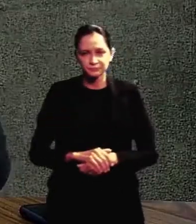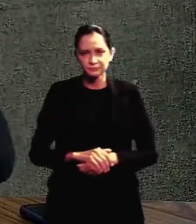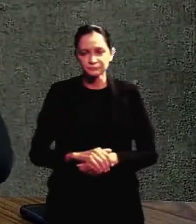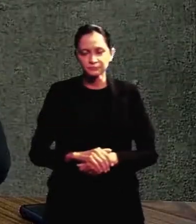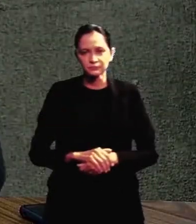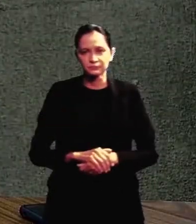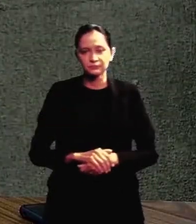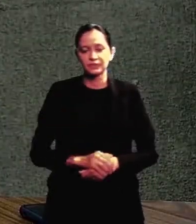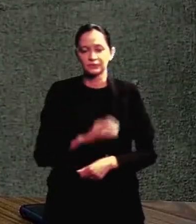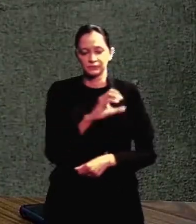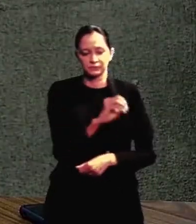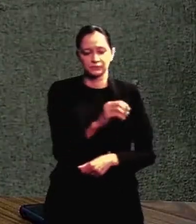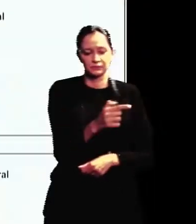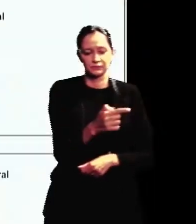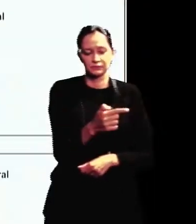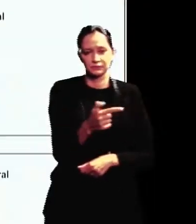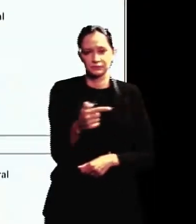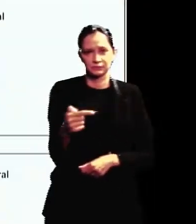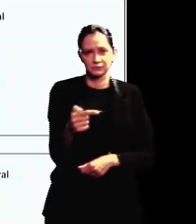Veto de número